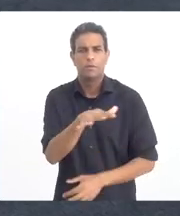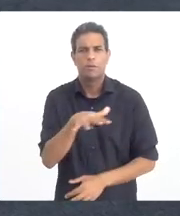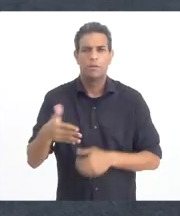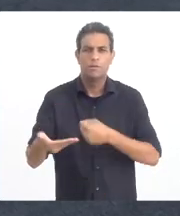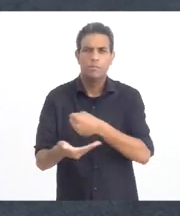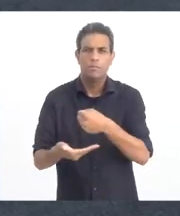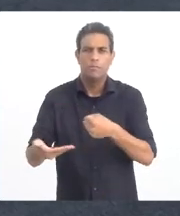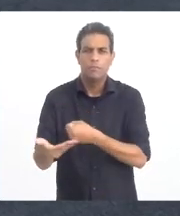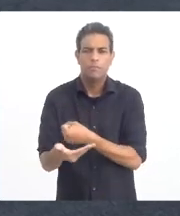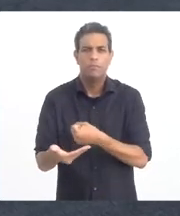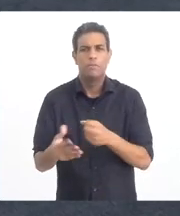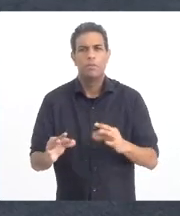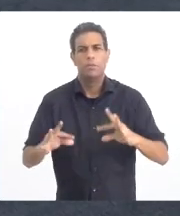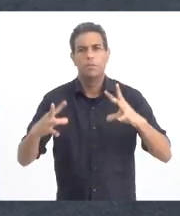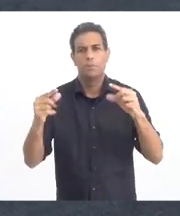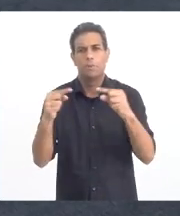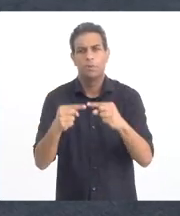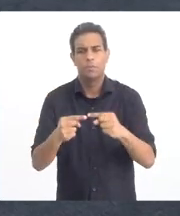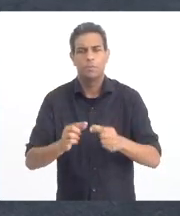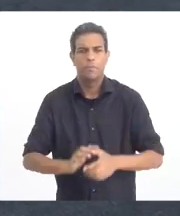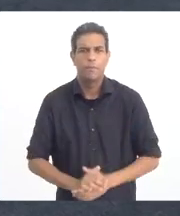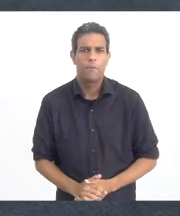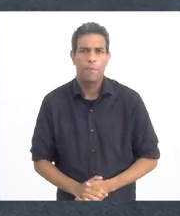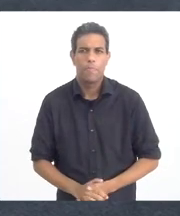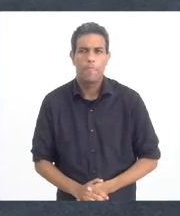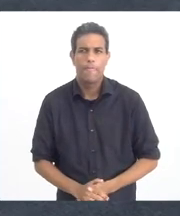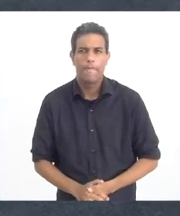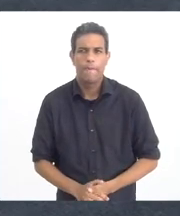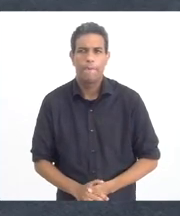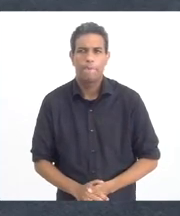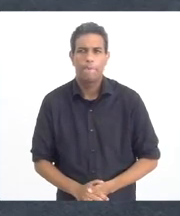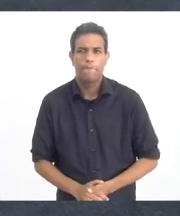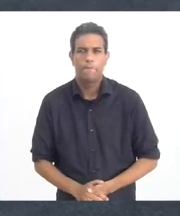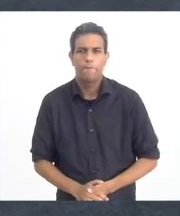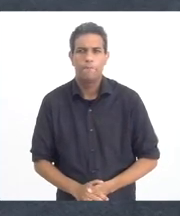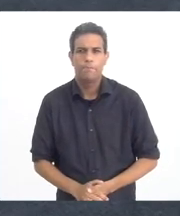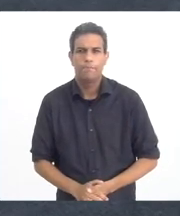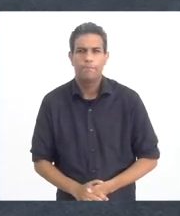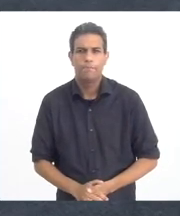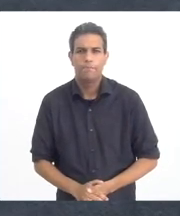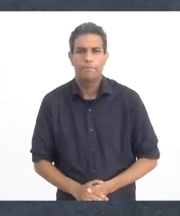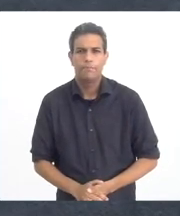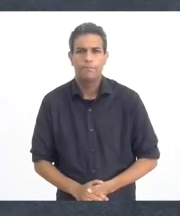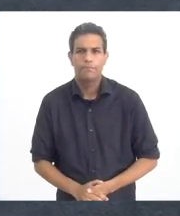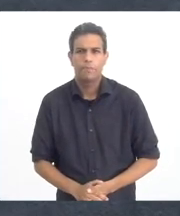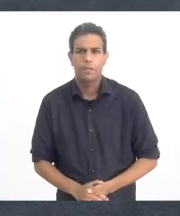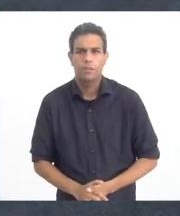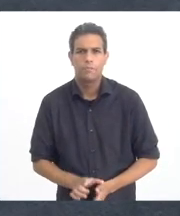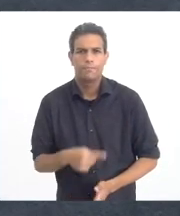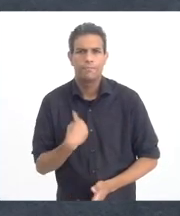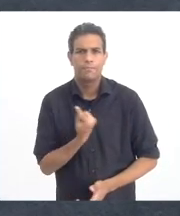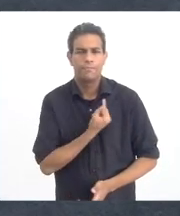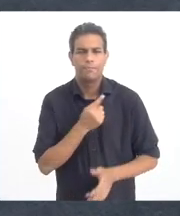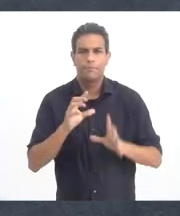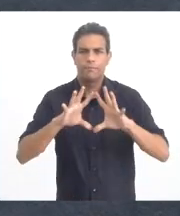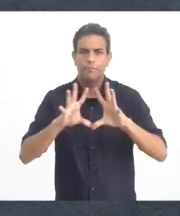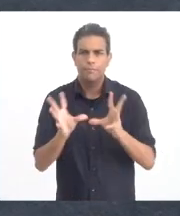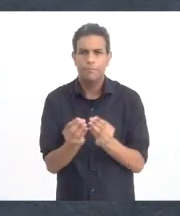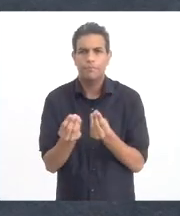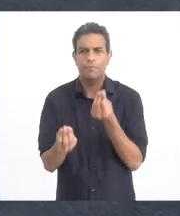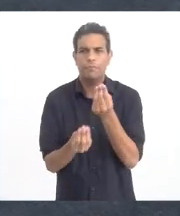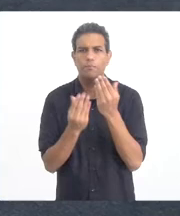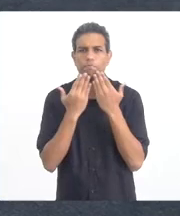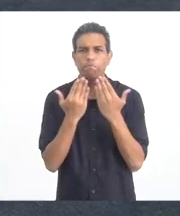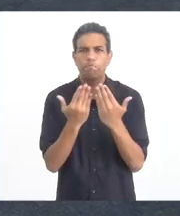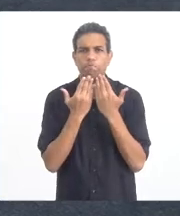base e o topo. Para concluir, por favor, coronel, sargento. Então, é só isso. A gente está